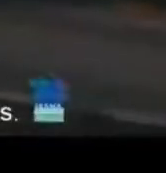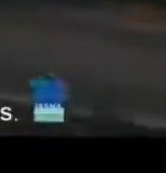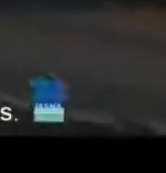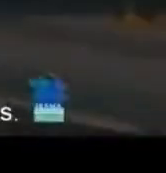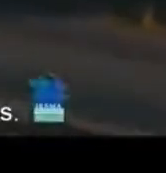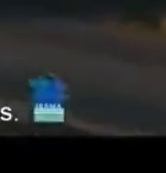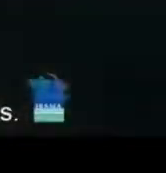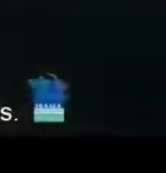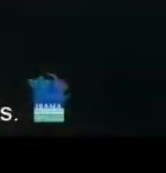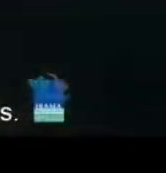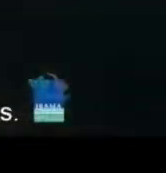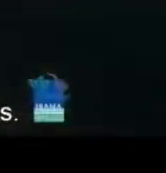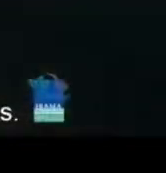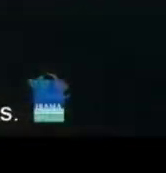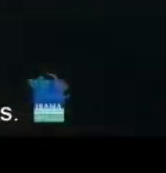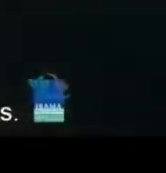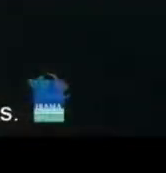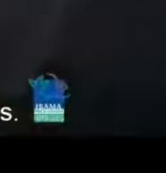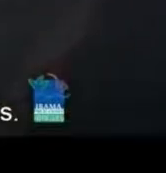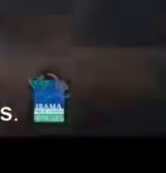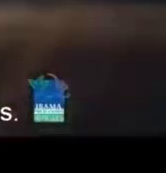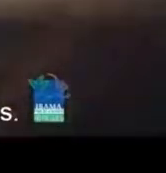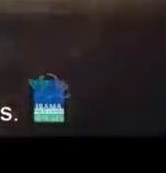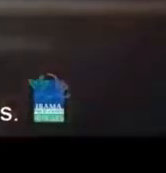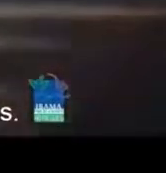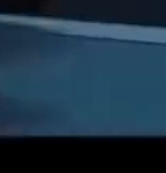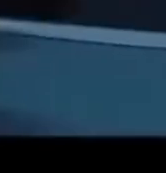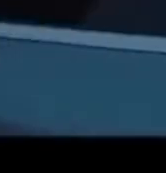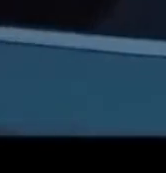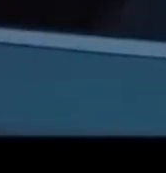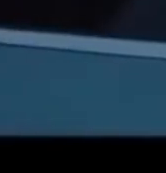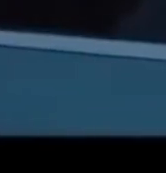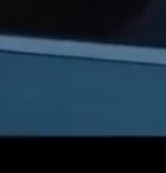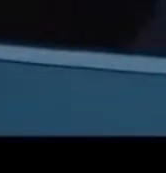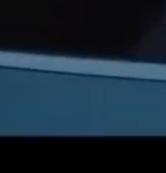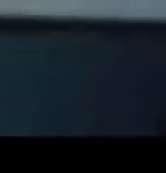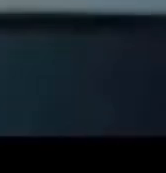E aí a